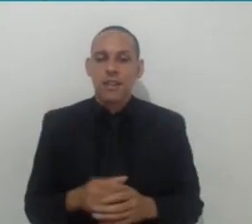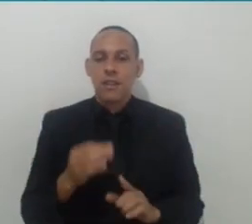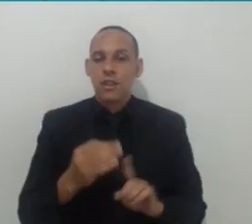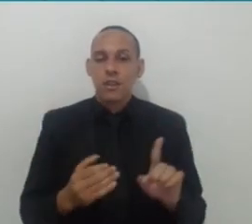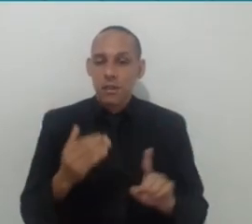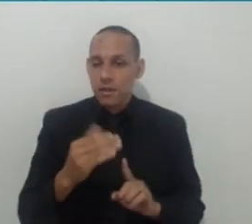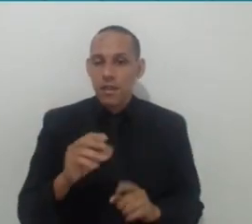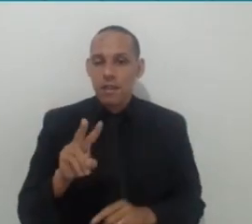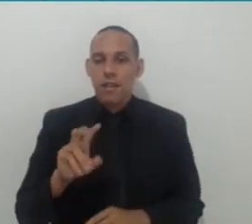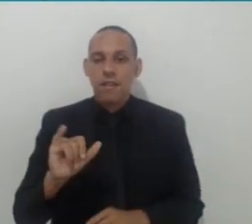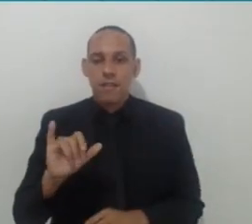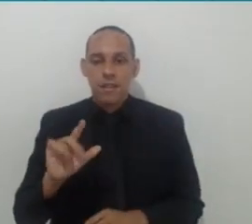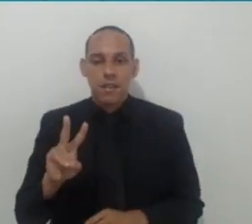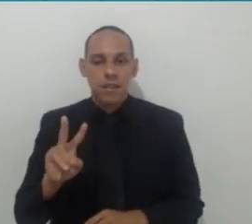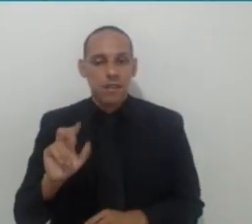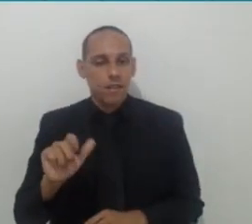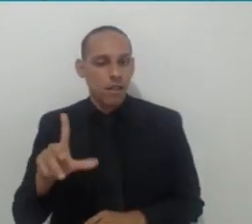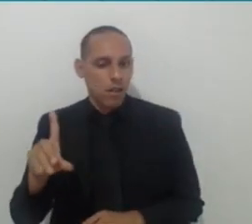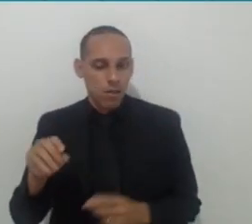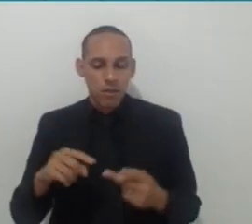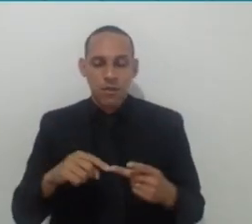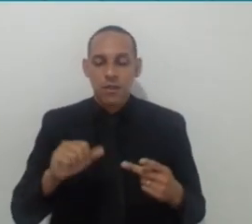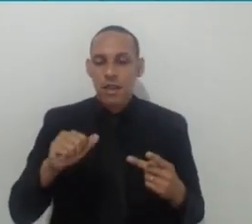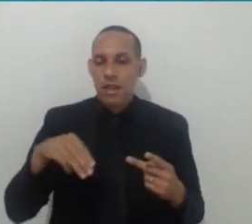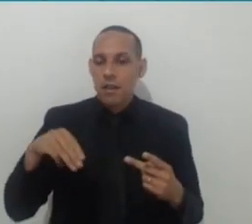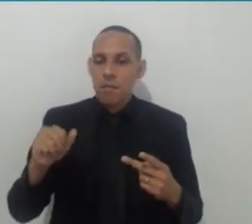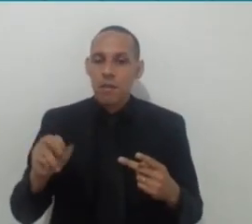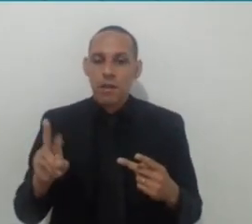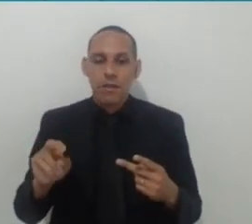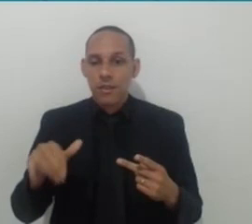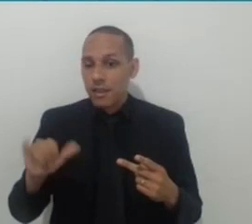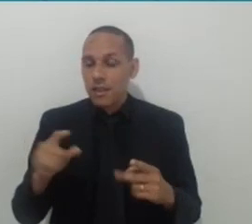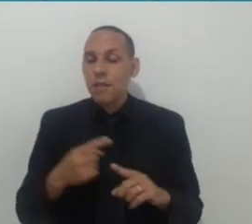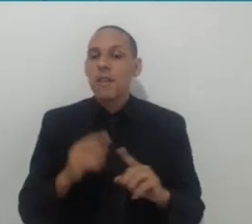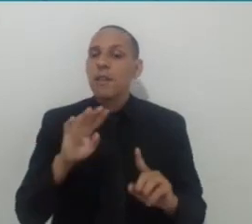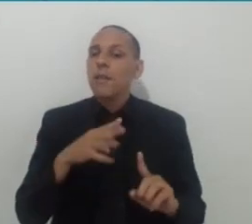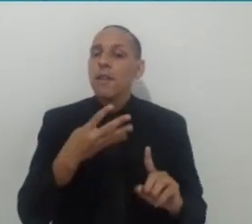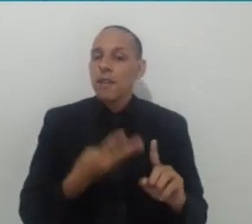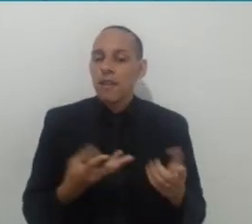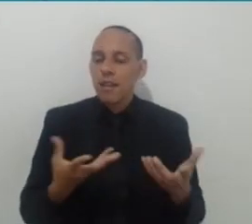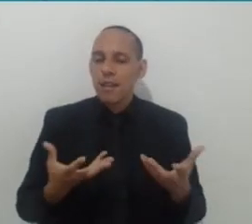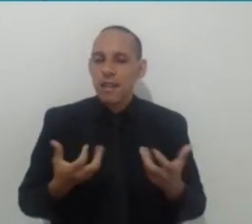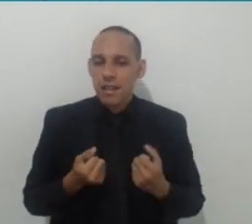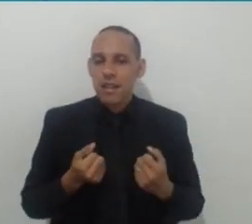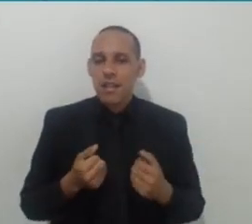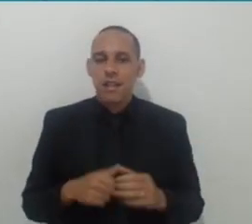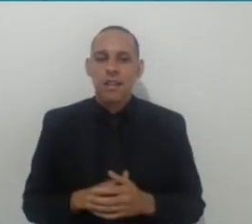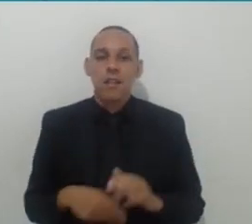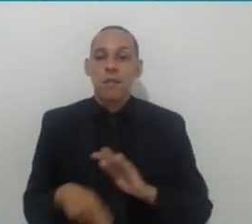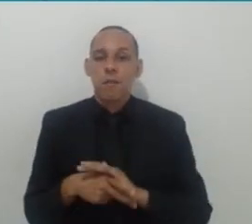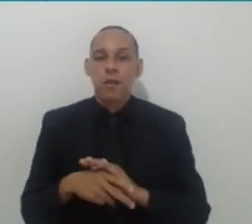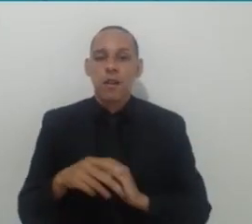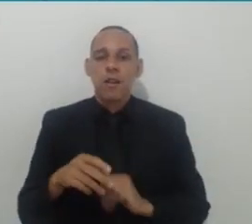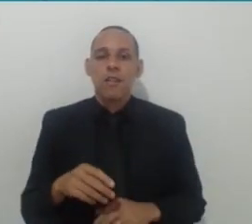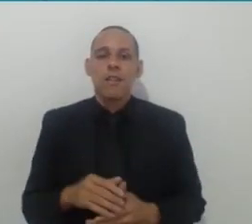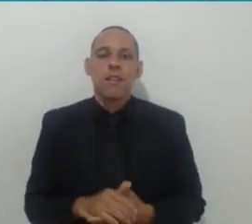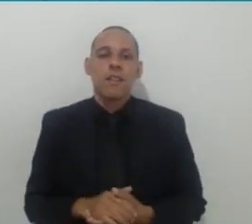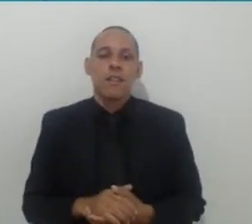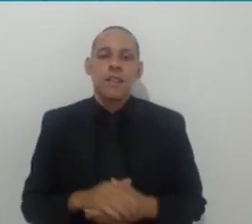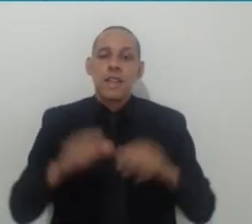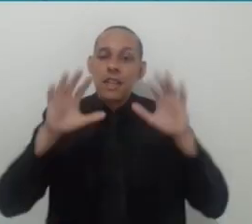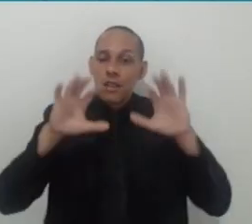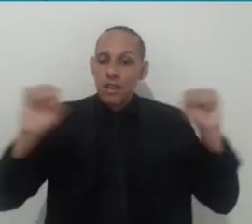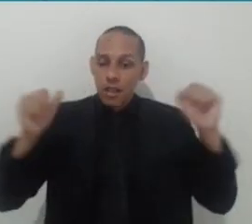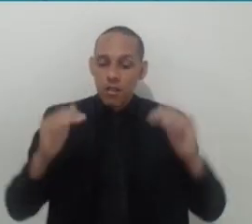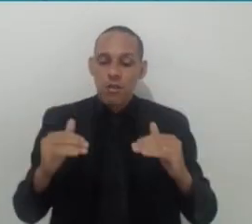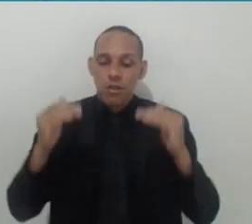Vivaldo Pinheiro e Amaury Moura Sobrinho pela homenagem que lhes fora prestada pelo Tribunal Superior do Trabalho com a